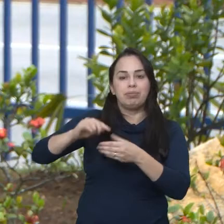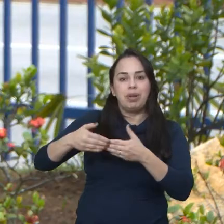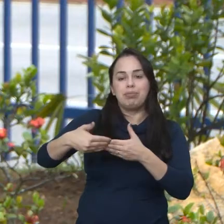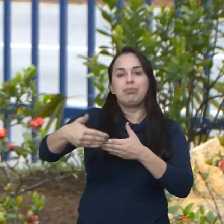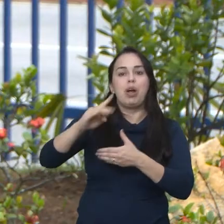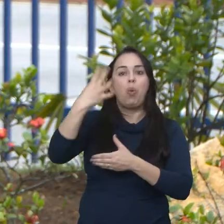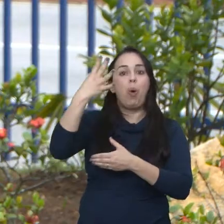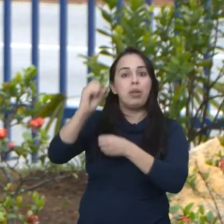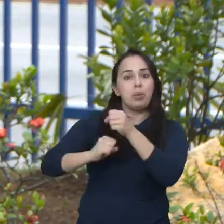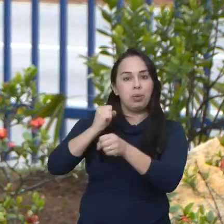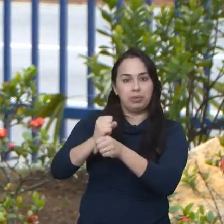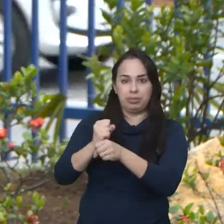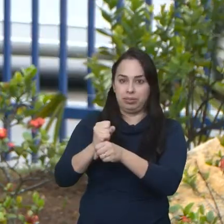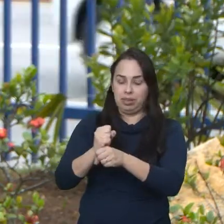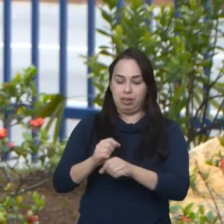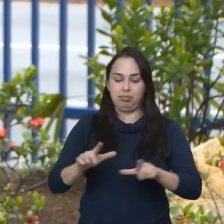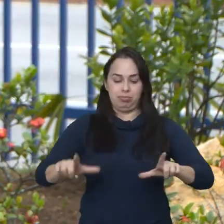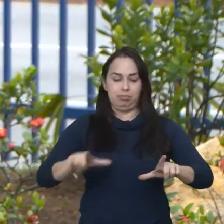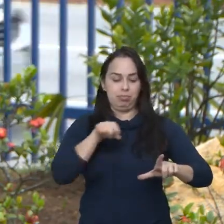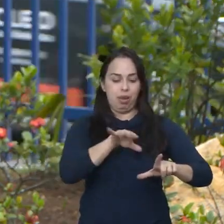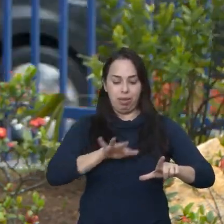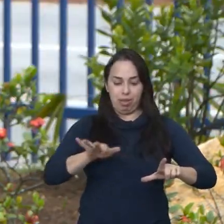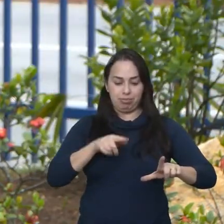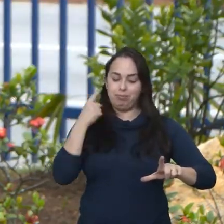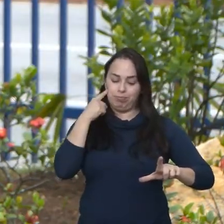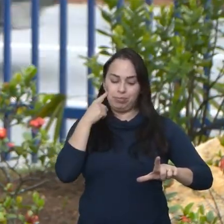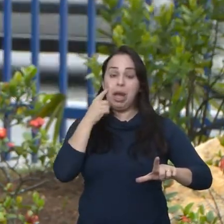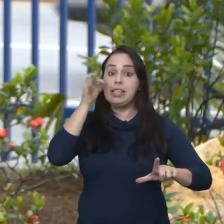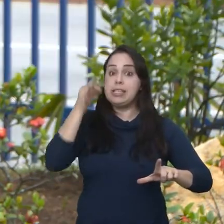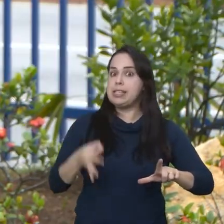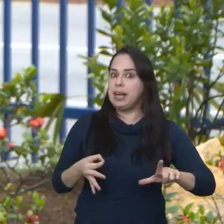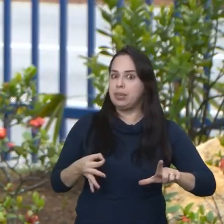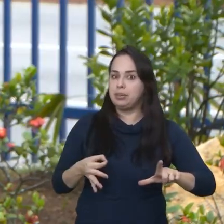frente a frente com a urna, é preciso estar convicto para escolher